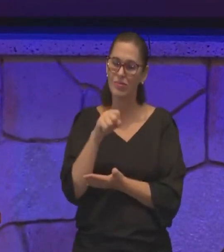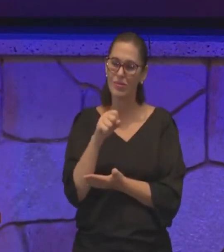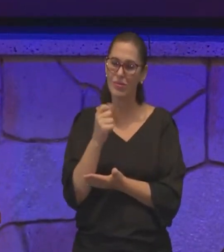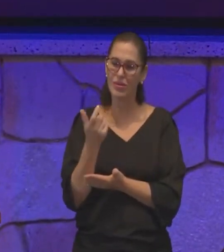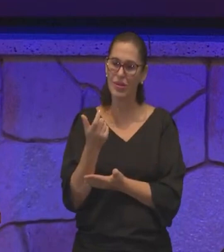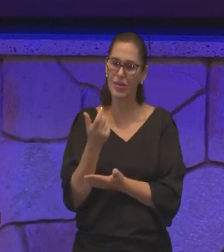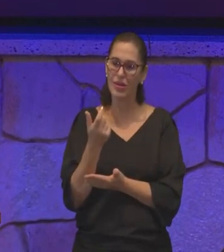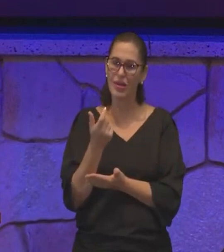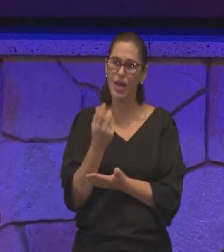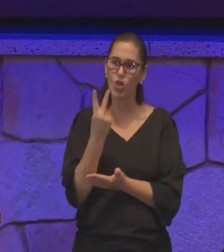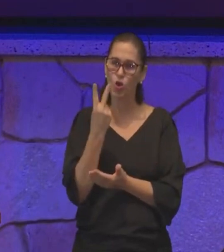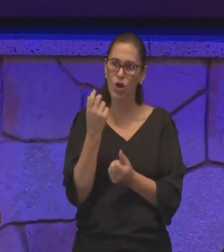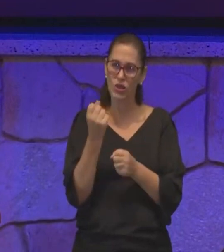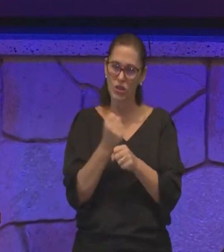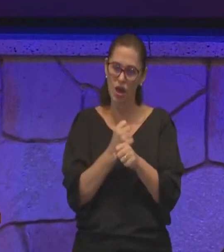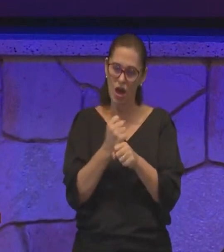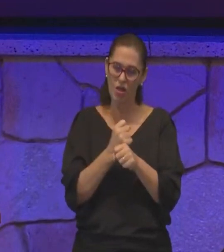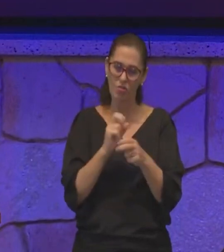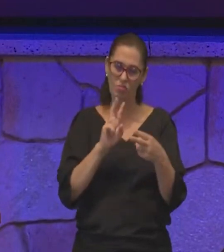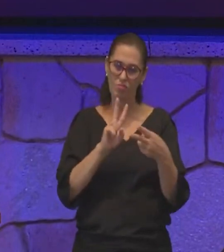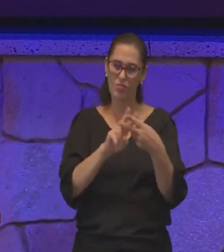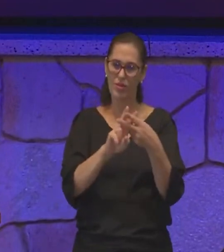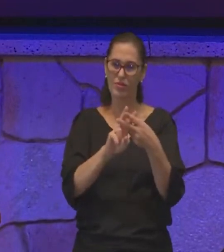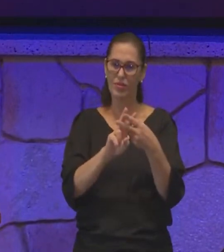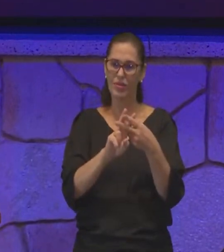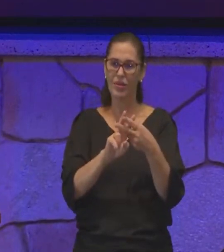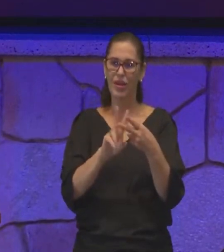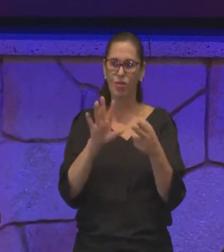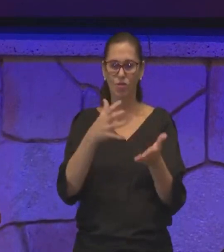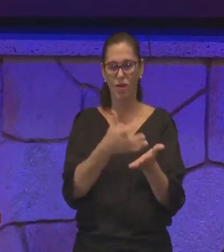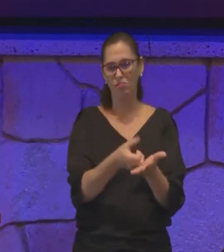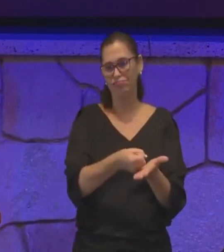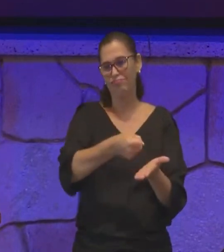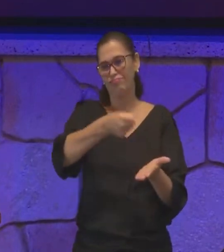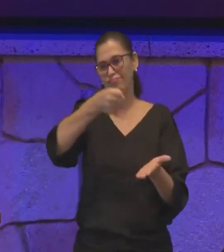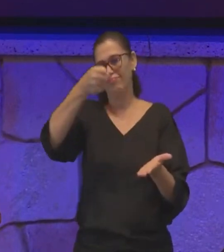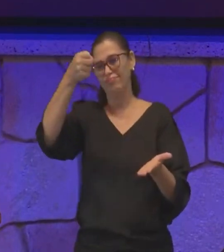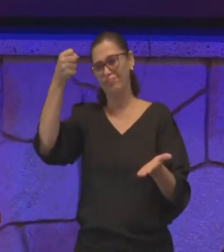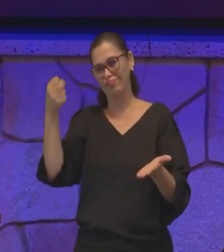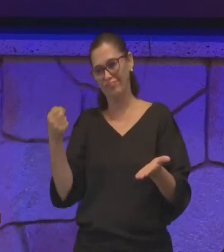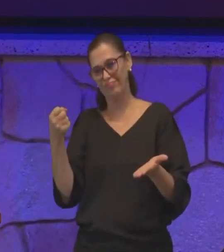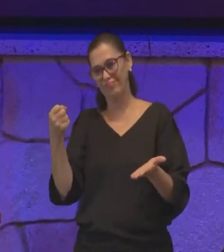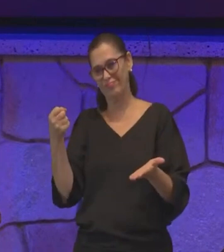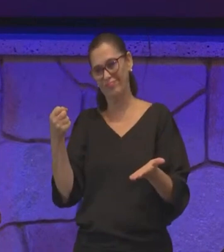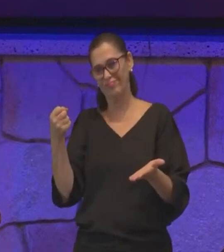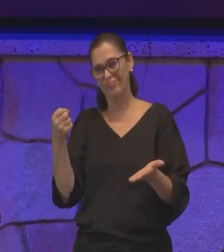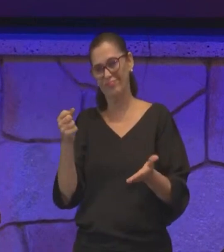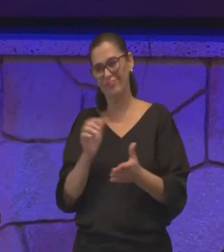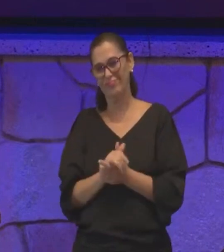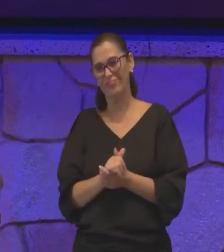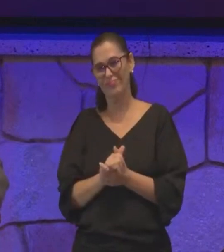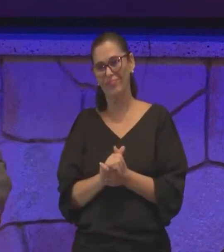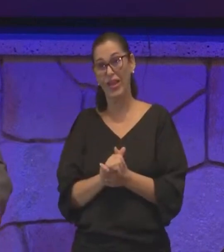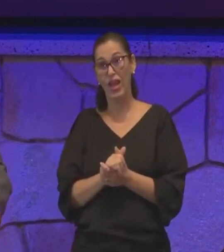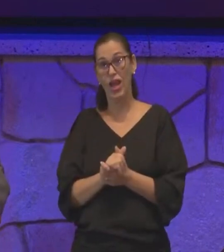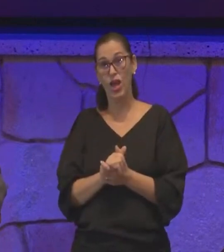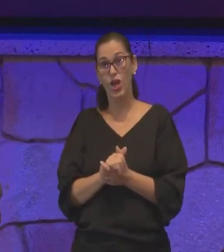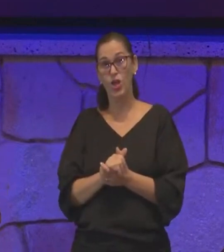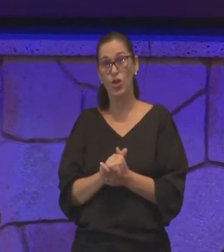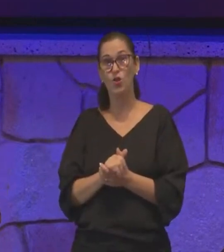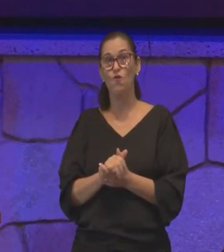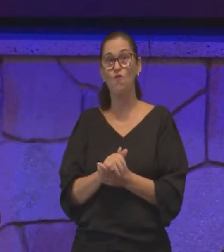2 anos na prisão. Novamente ele é retirado do buraco, e o faraó tem um